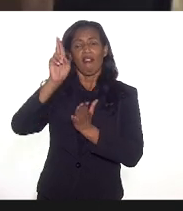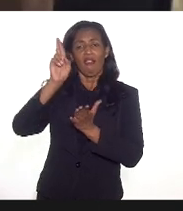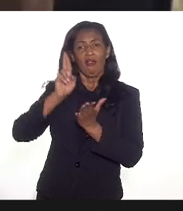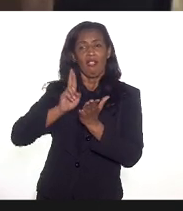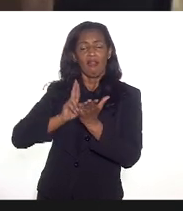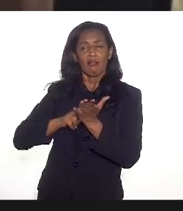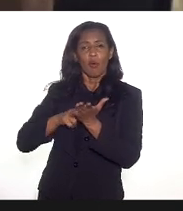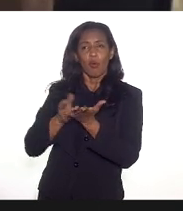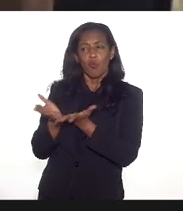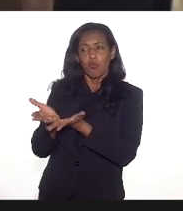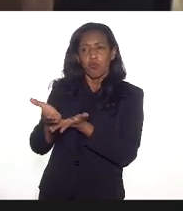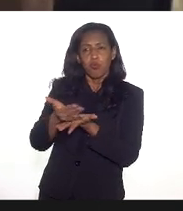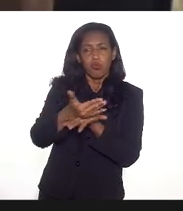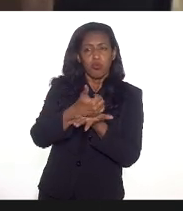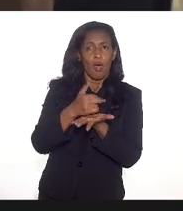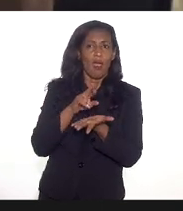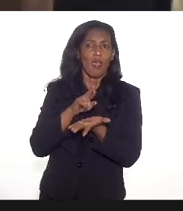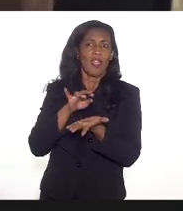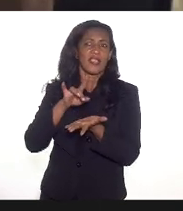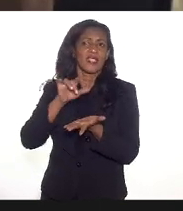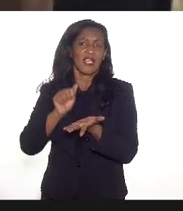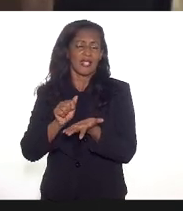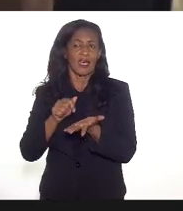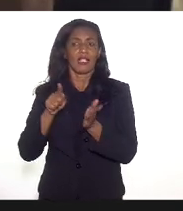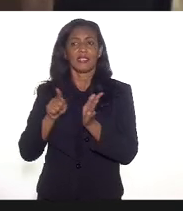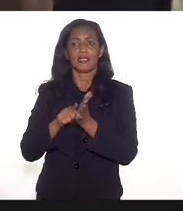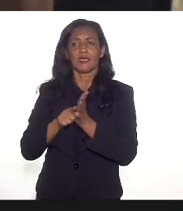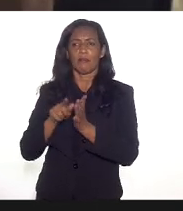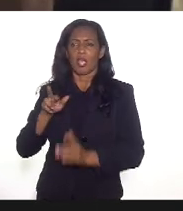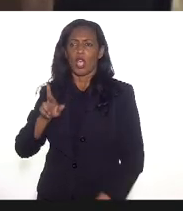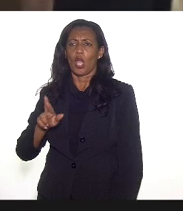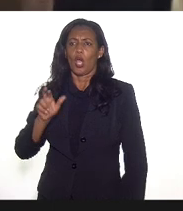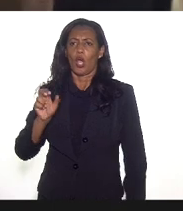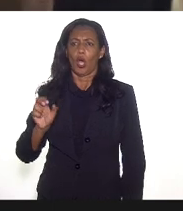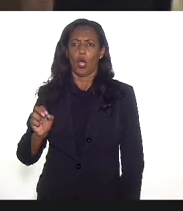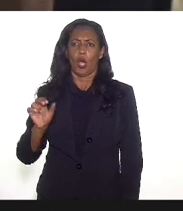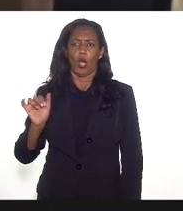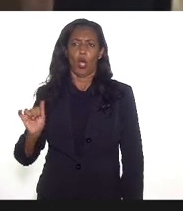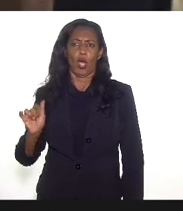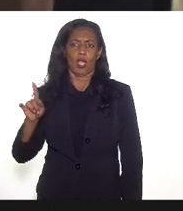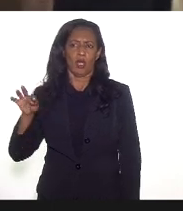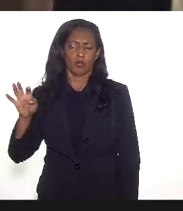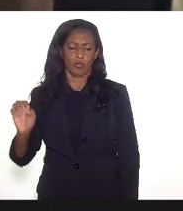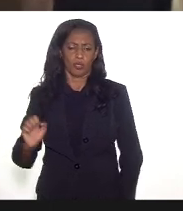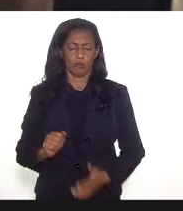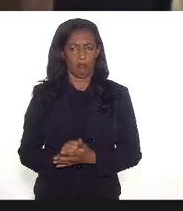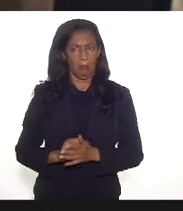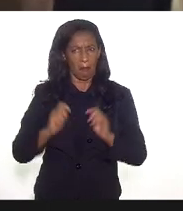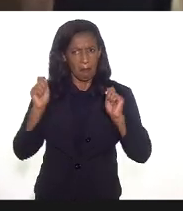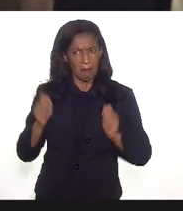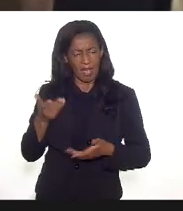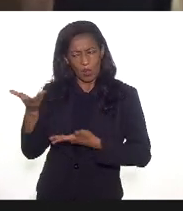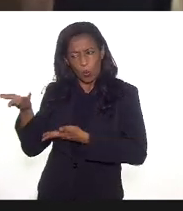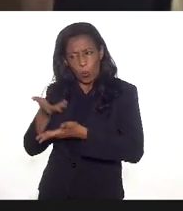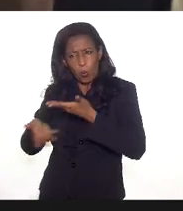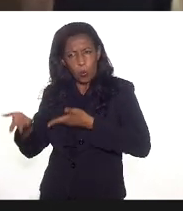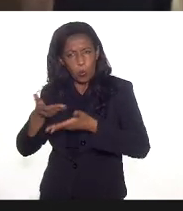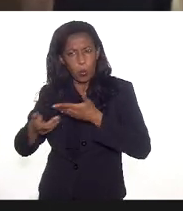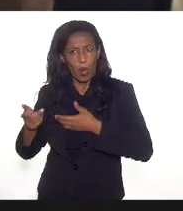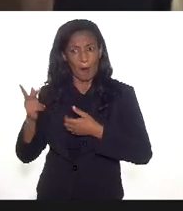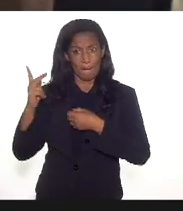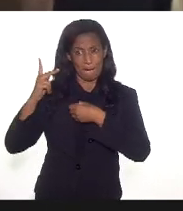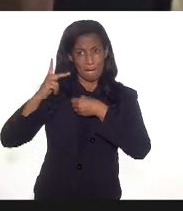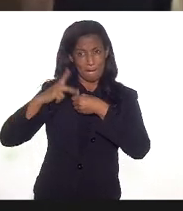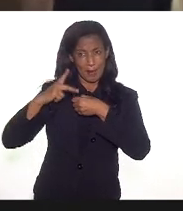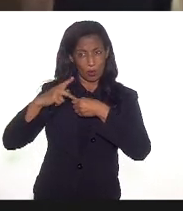pelos volumes de arrecadação e de royalties na participação em especiais. Bem administrados, os recursos do petróleo podem garantir um